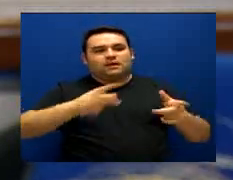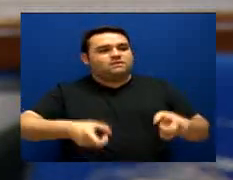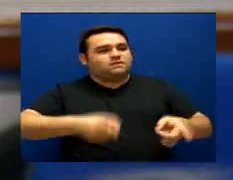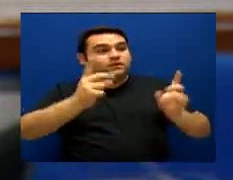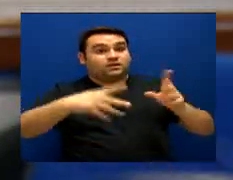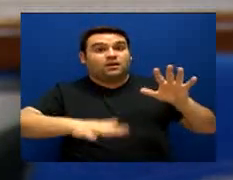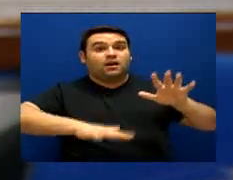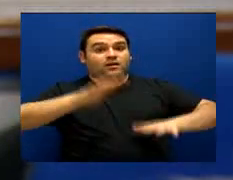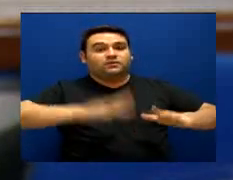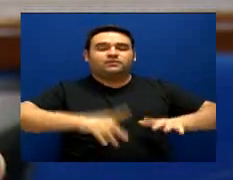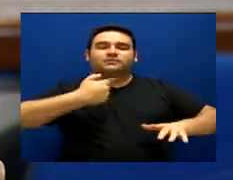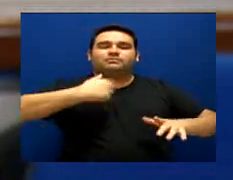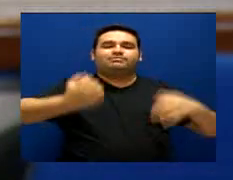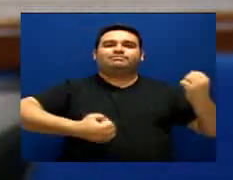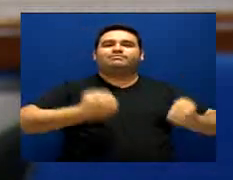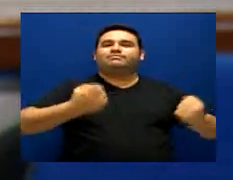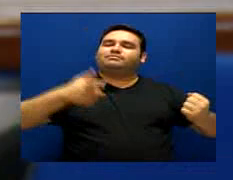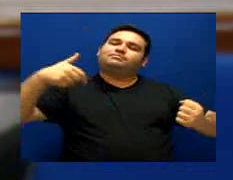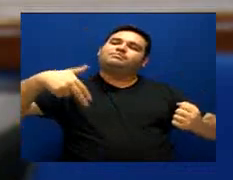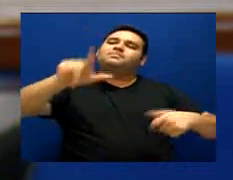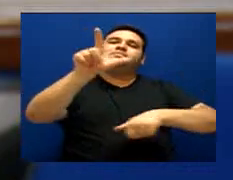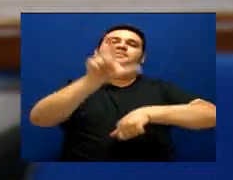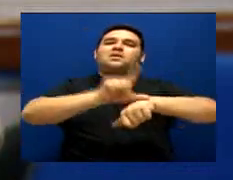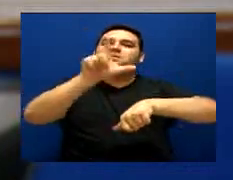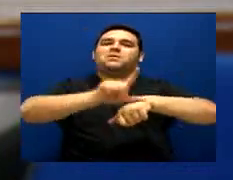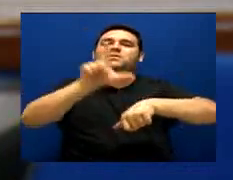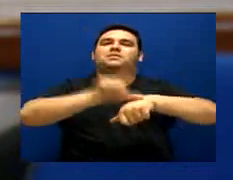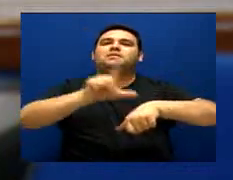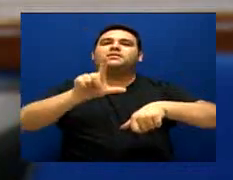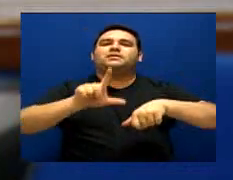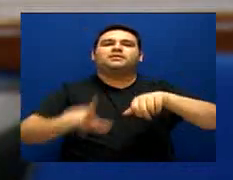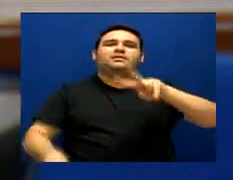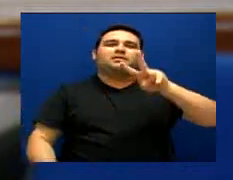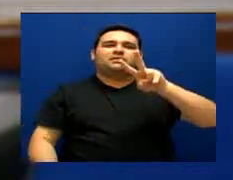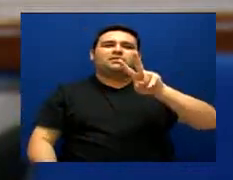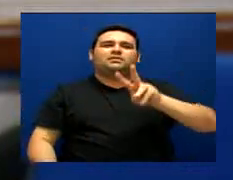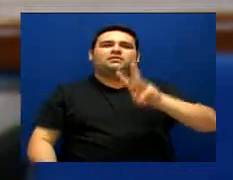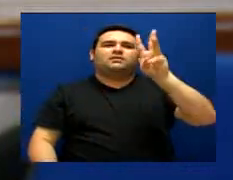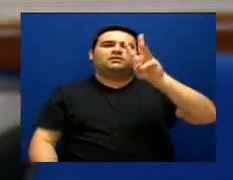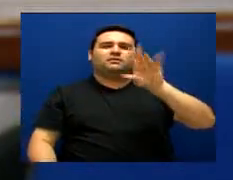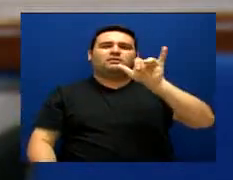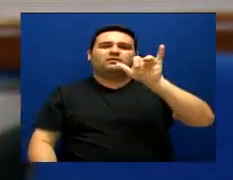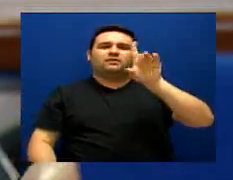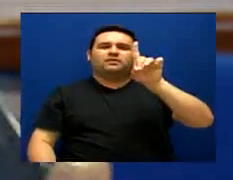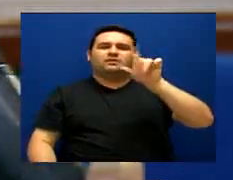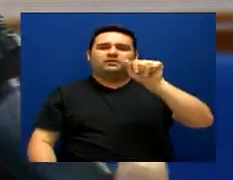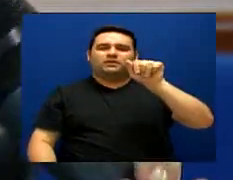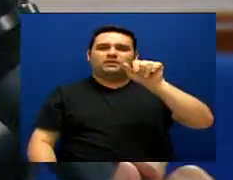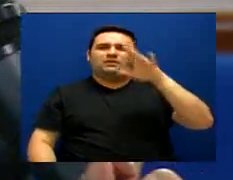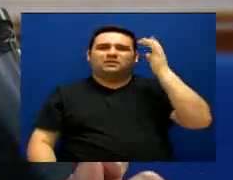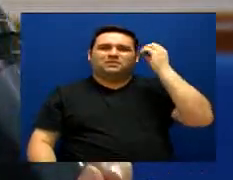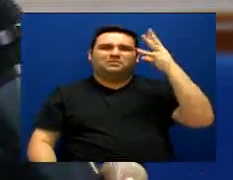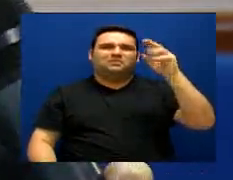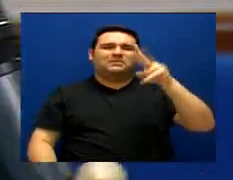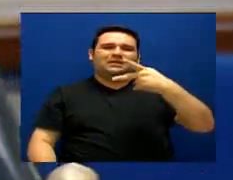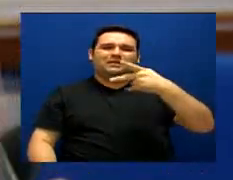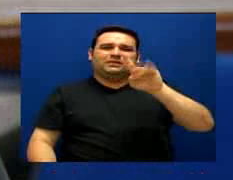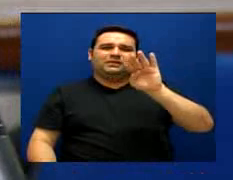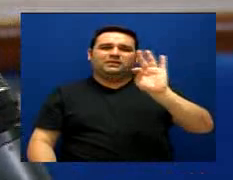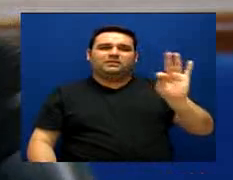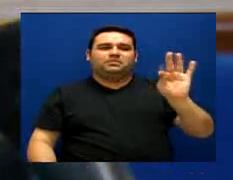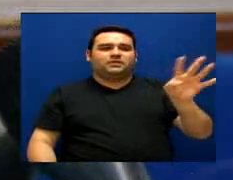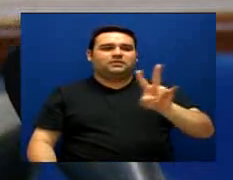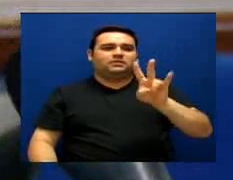na frente da loja Vida, se não me engano, não tem uma Pet Vida,